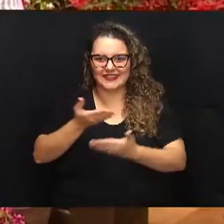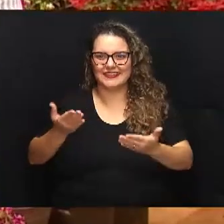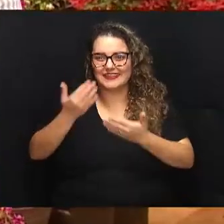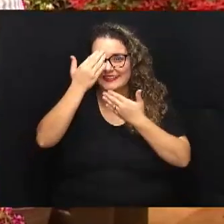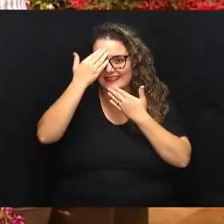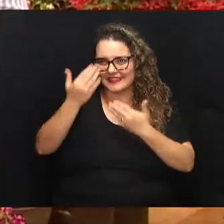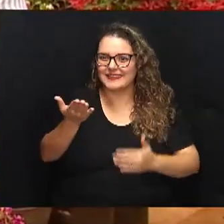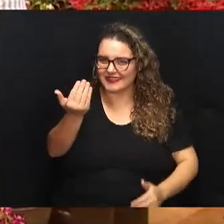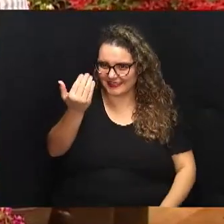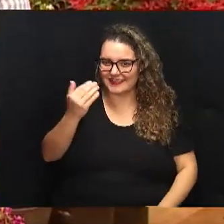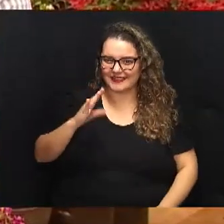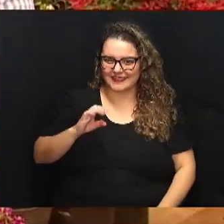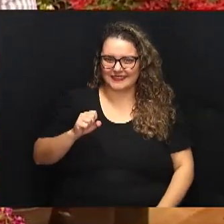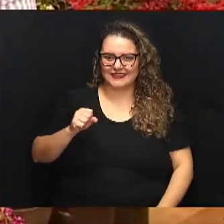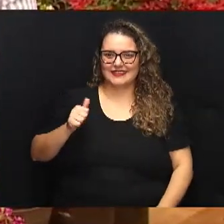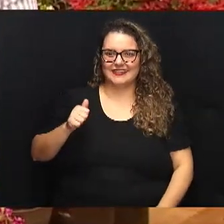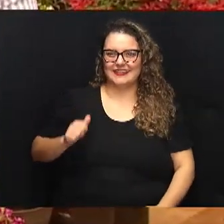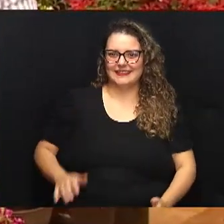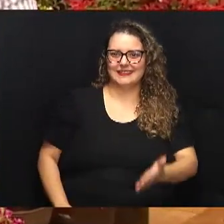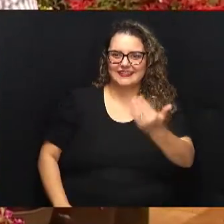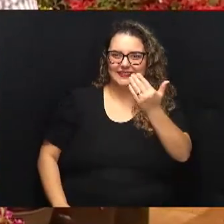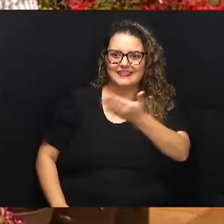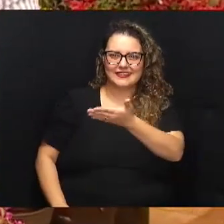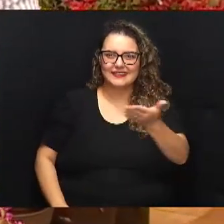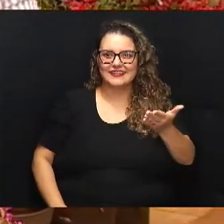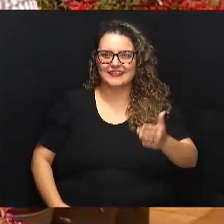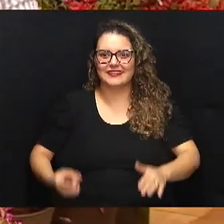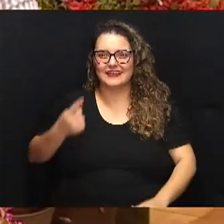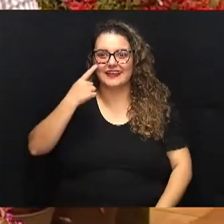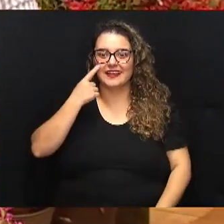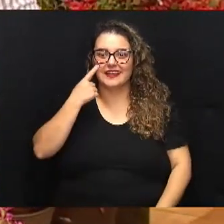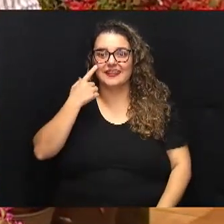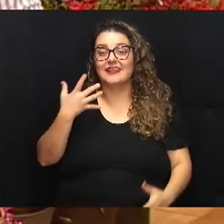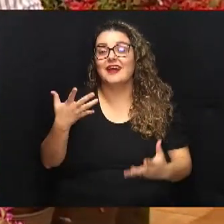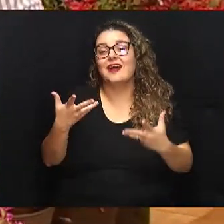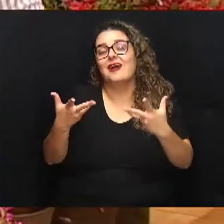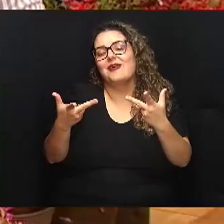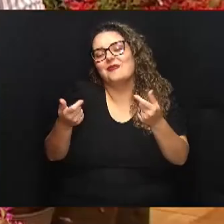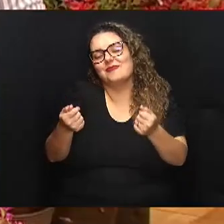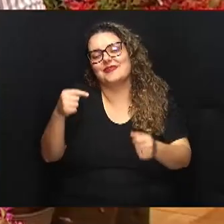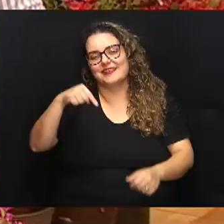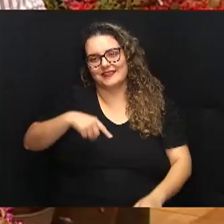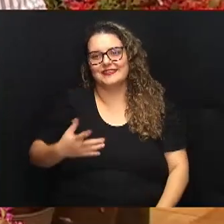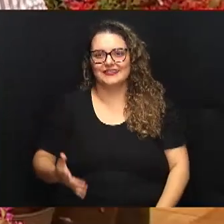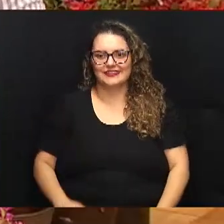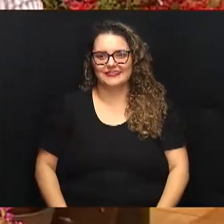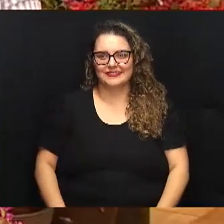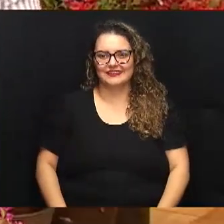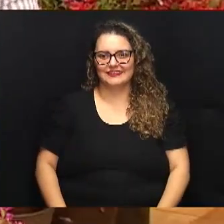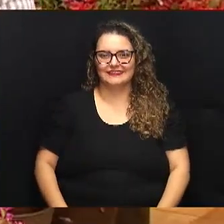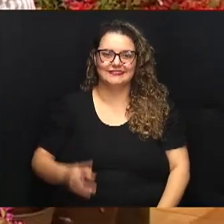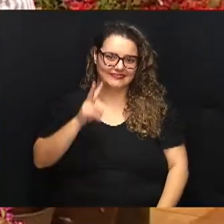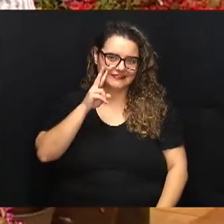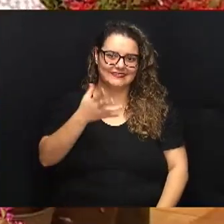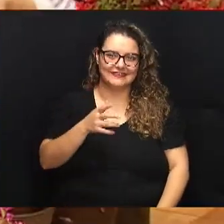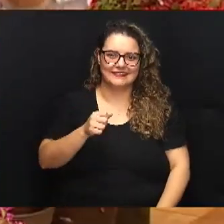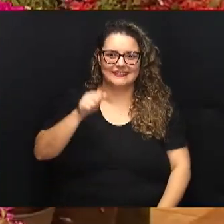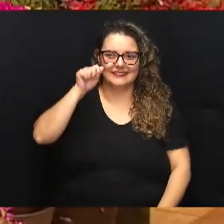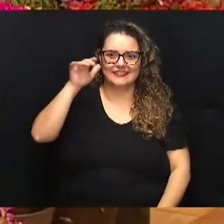Obrigada. E venham para o Ceasa, gente. Vocês vão ver a maravilha que é aqui. Você está vendo, né,